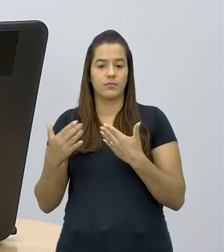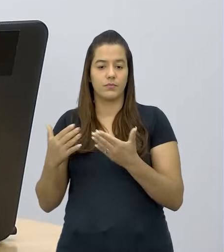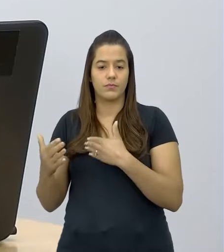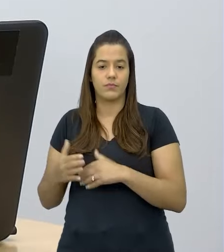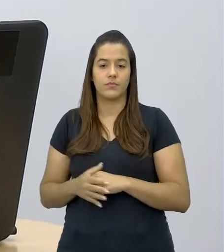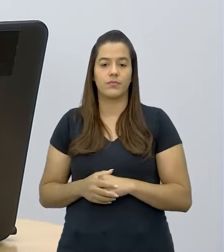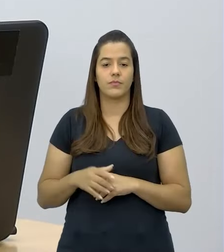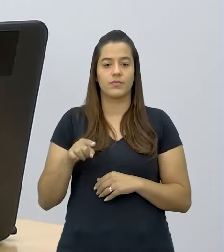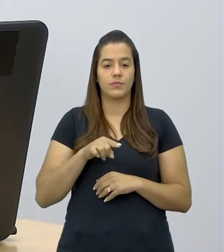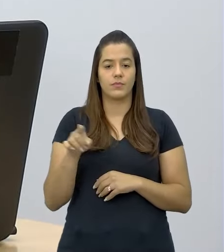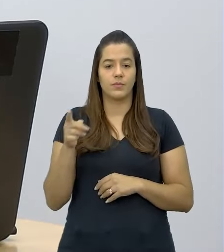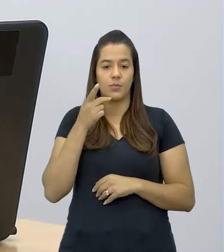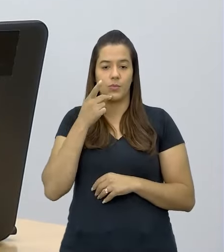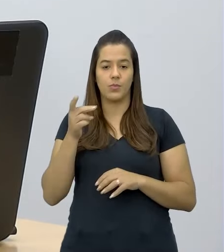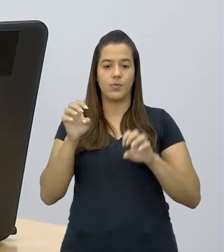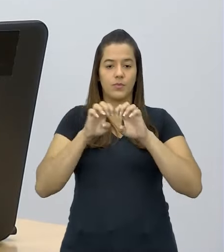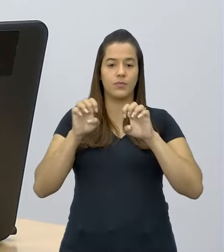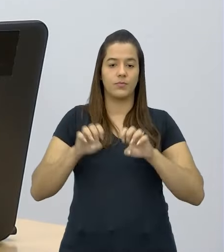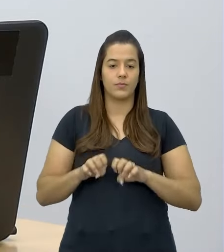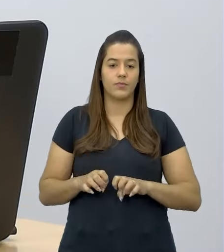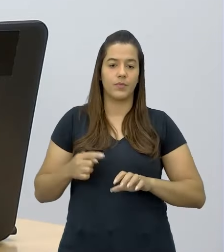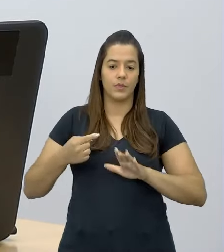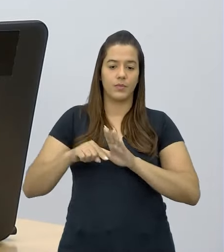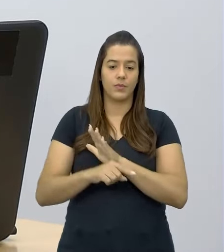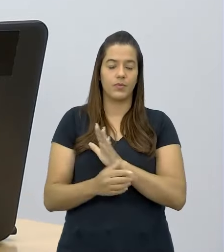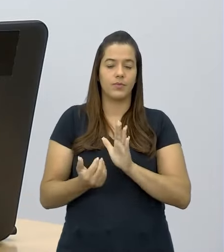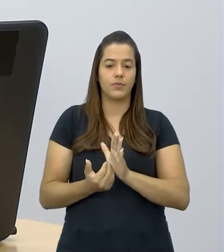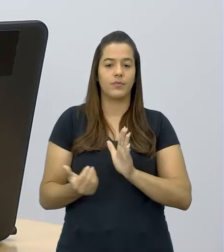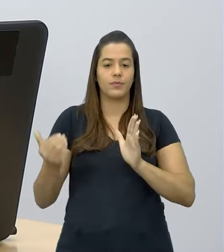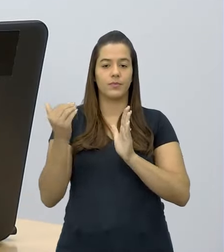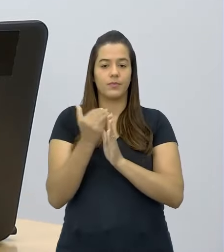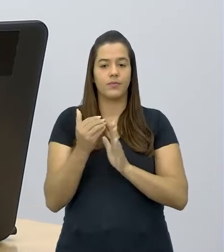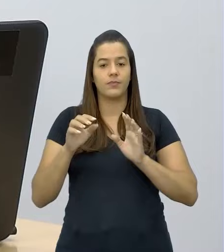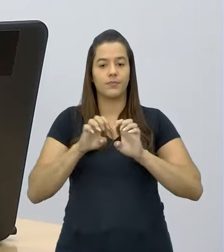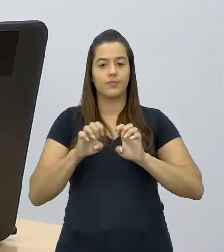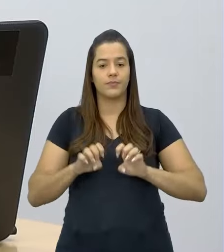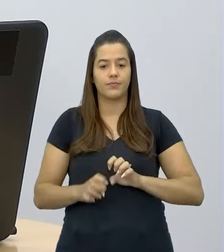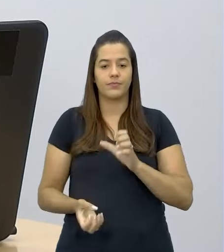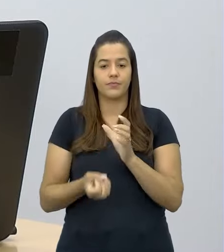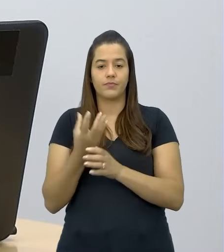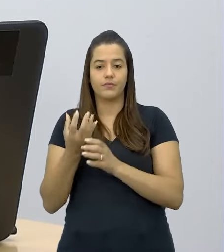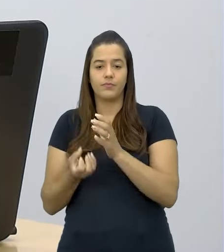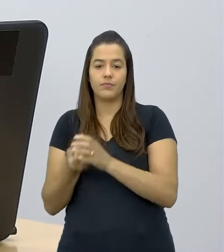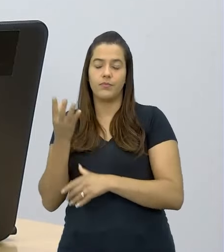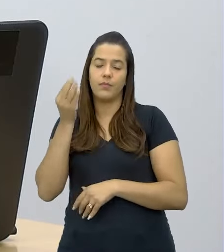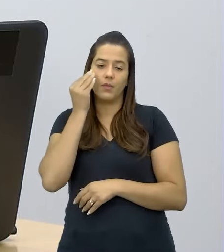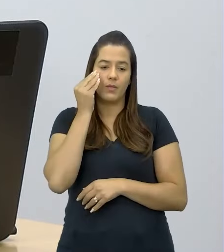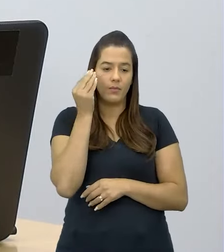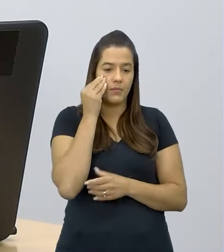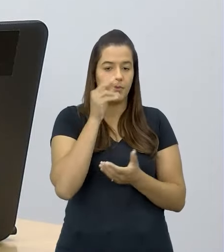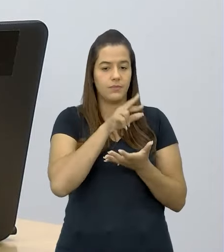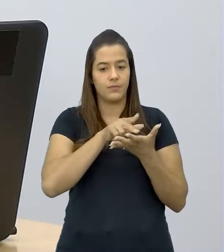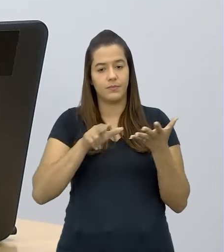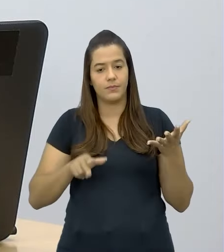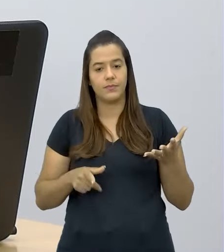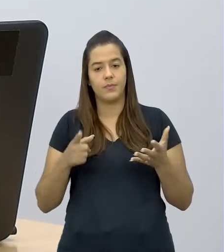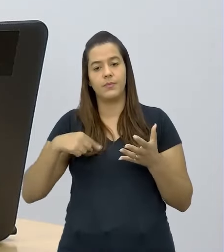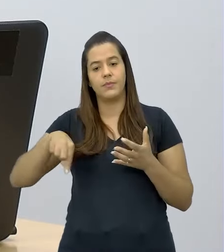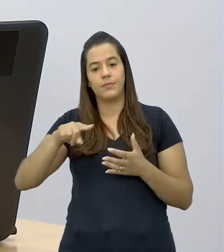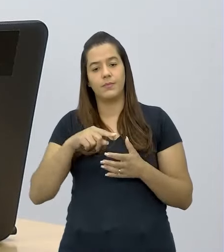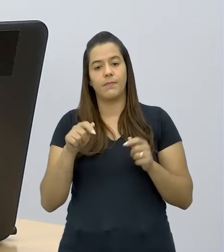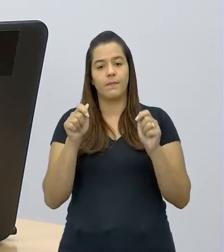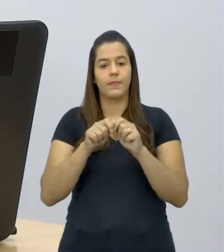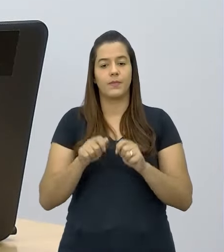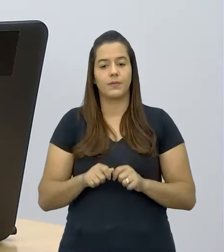o próprio eixo, né, um aprofundamento do conhecimento científico na estrutura e criação de experimentos, modelos, protótipos para a